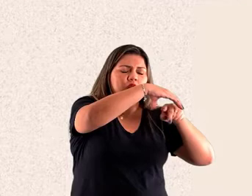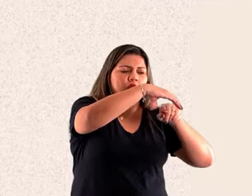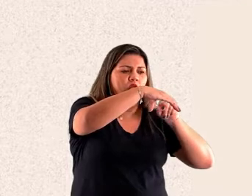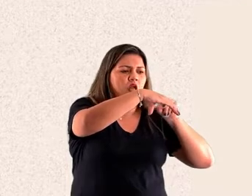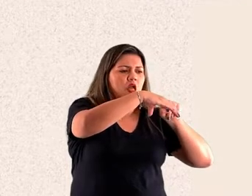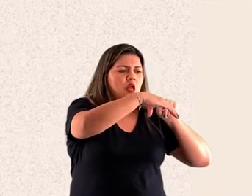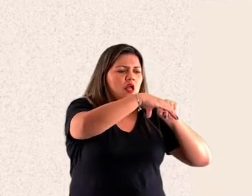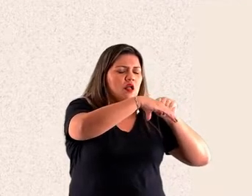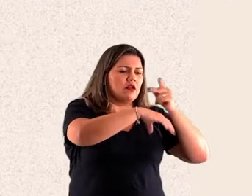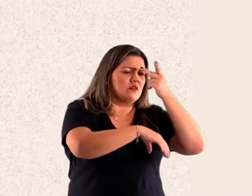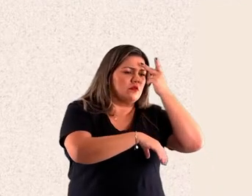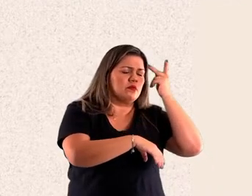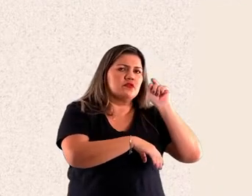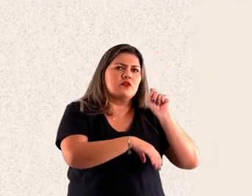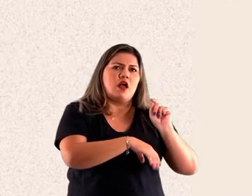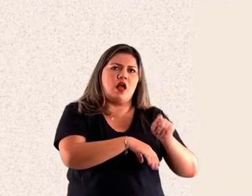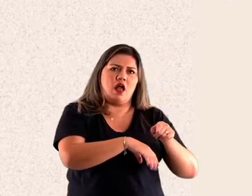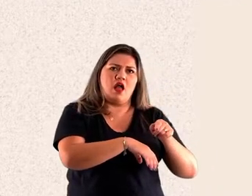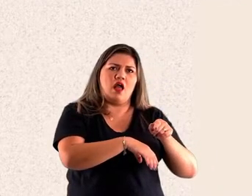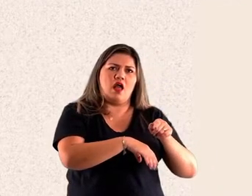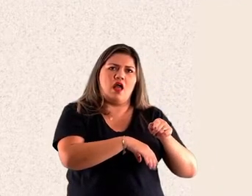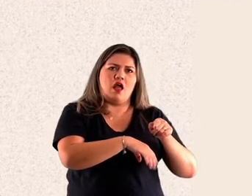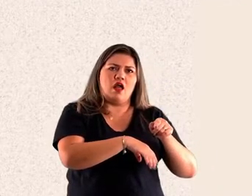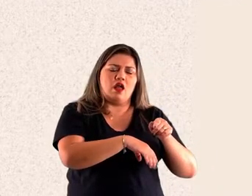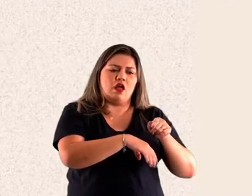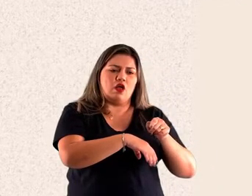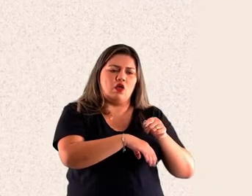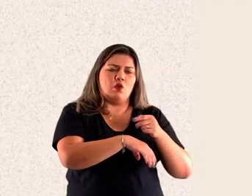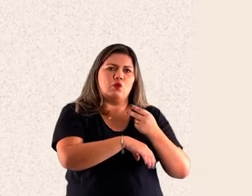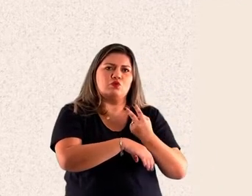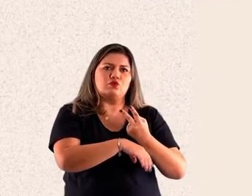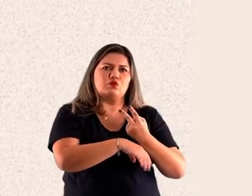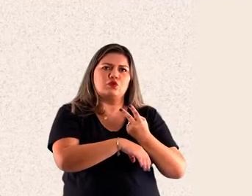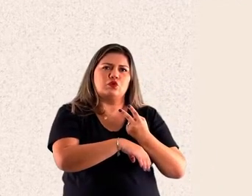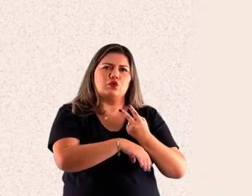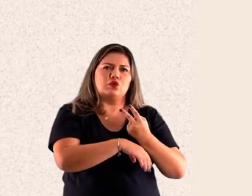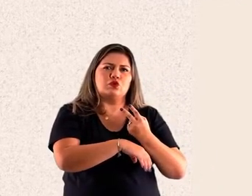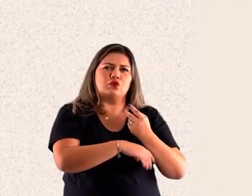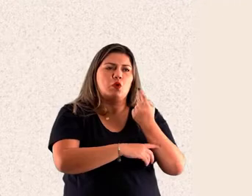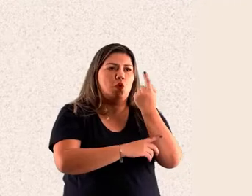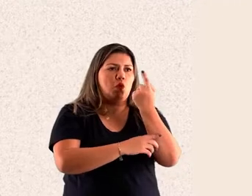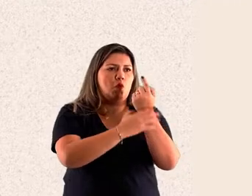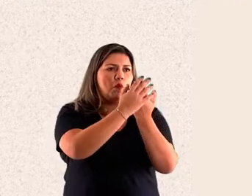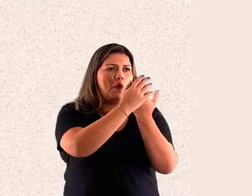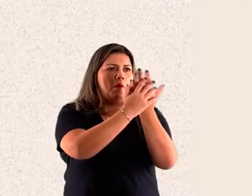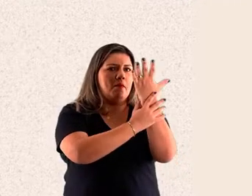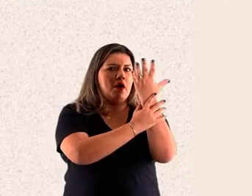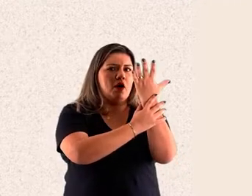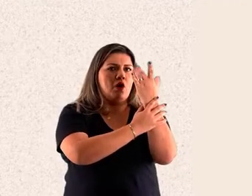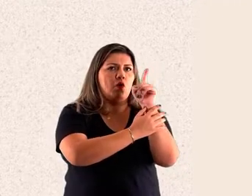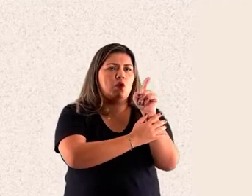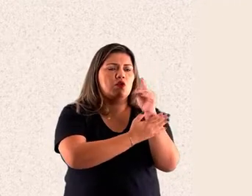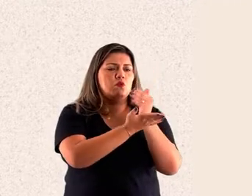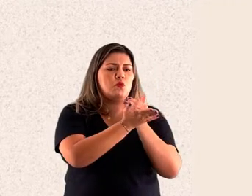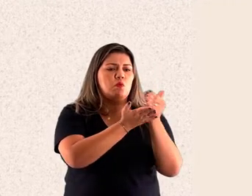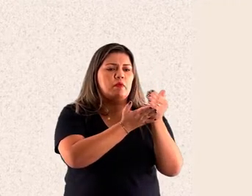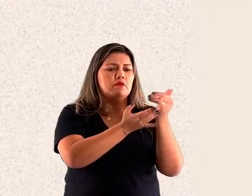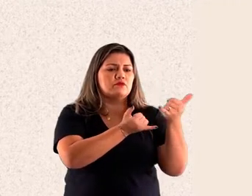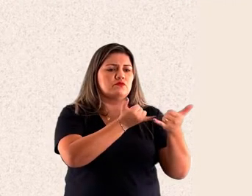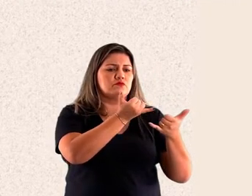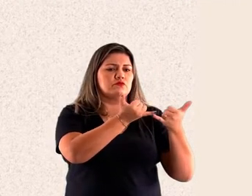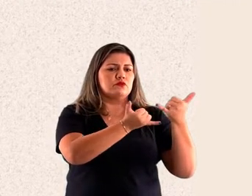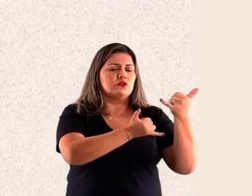esse jogador 2 uma mãozinha e ele começa o jogo ali